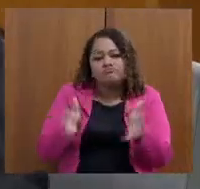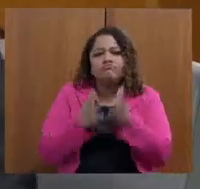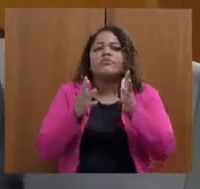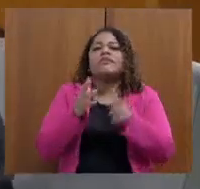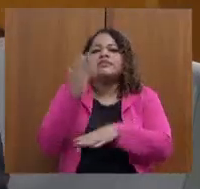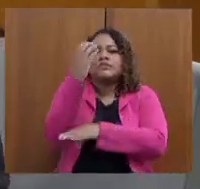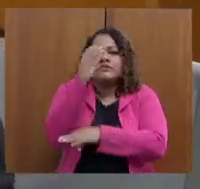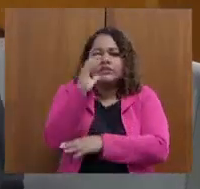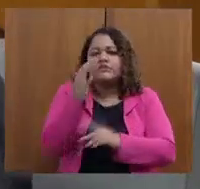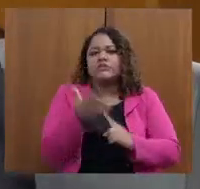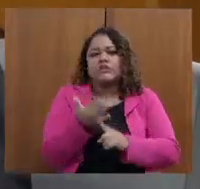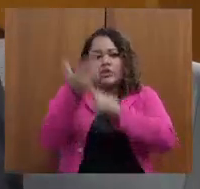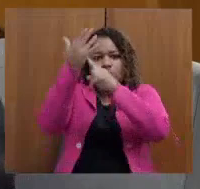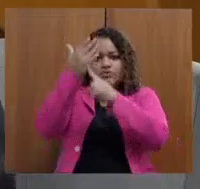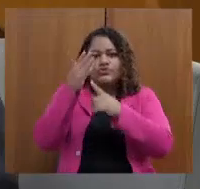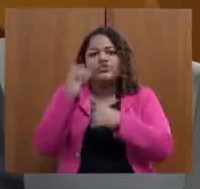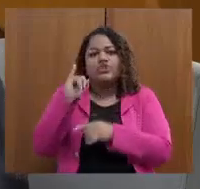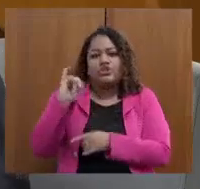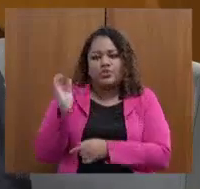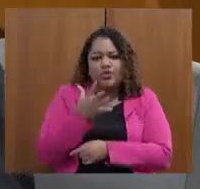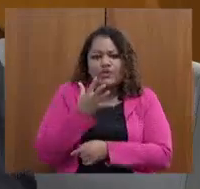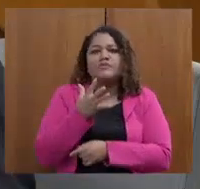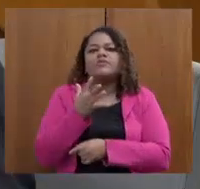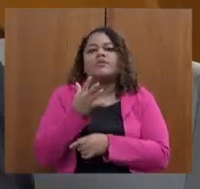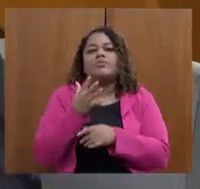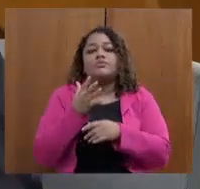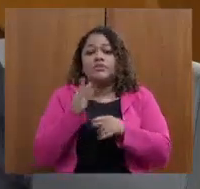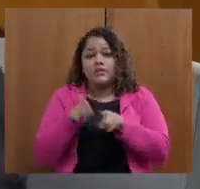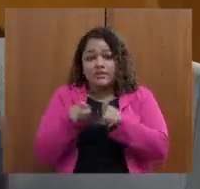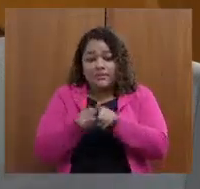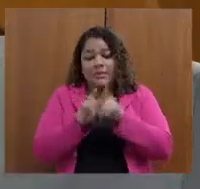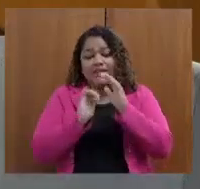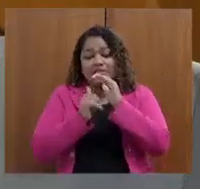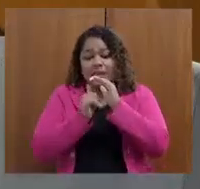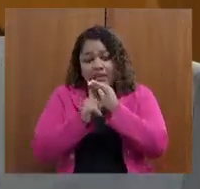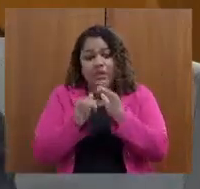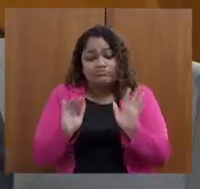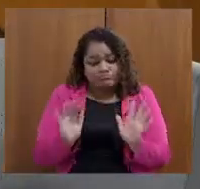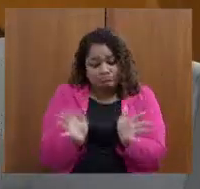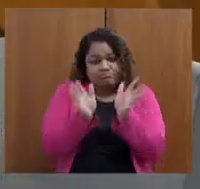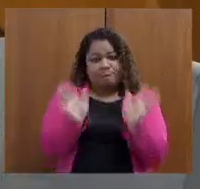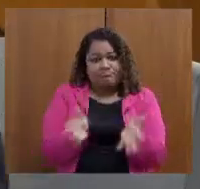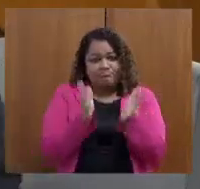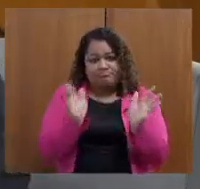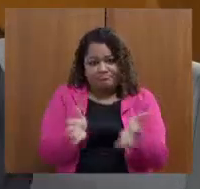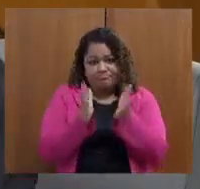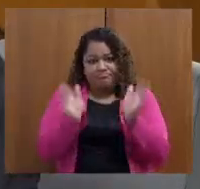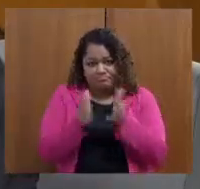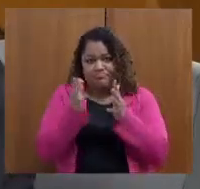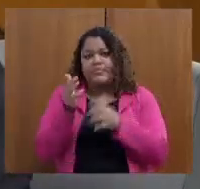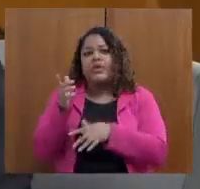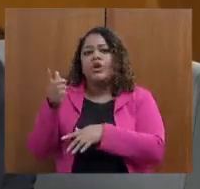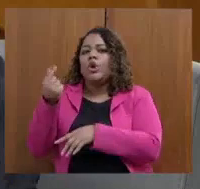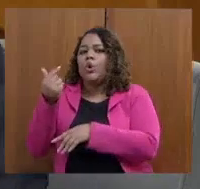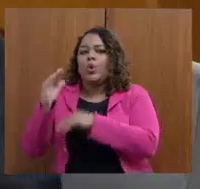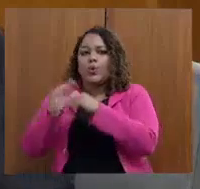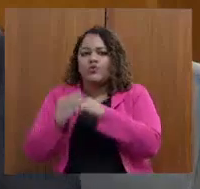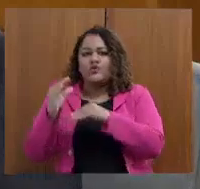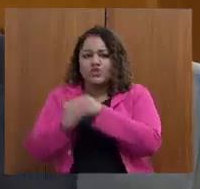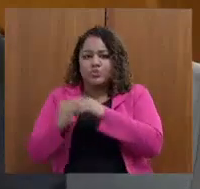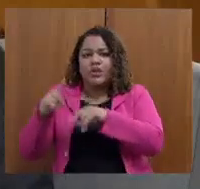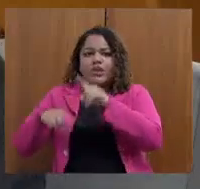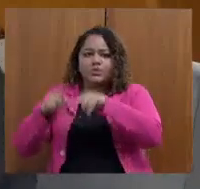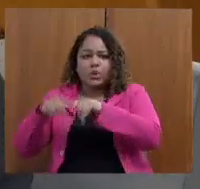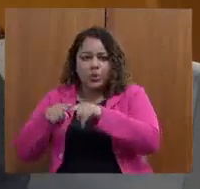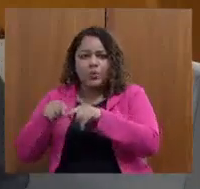e as startups continuam entendo é esse fomento com esses recursos da fapemig é se